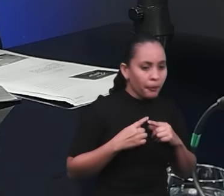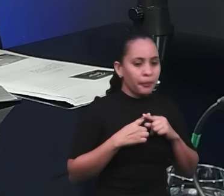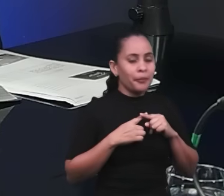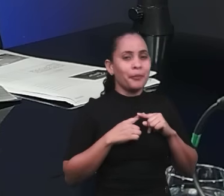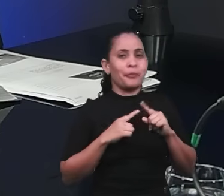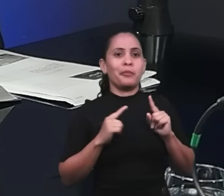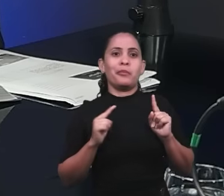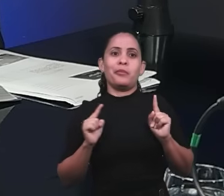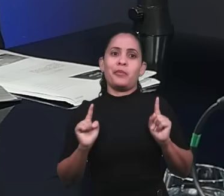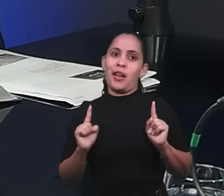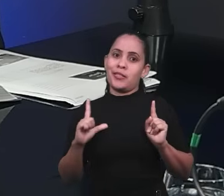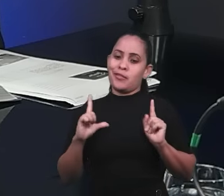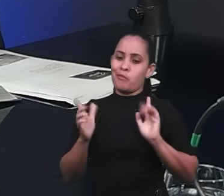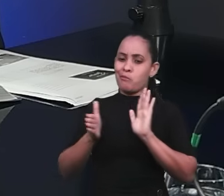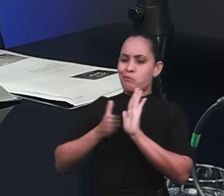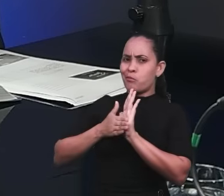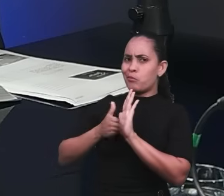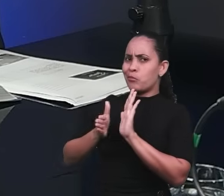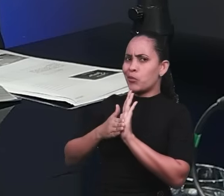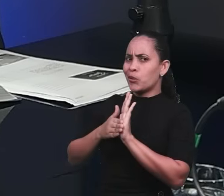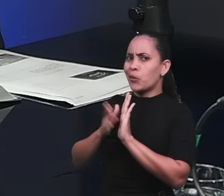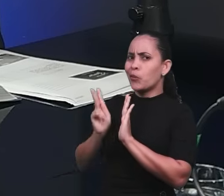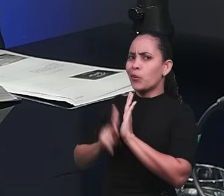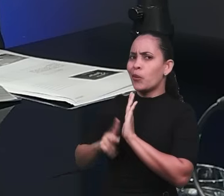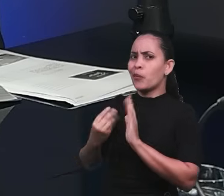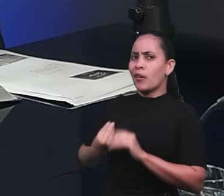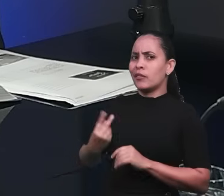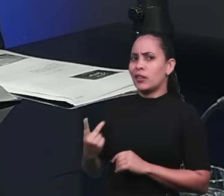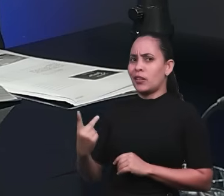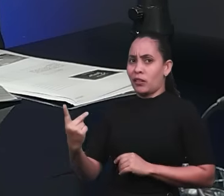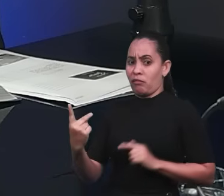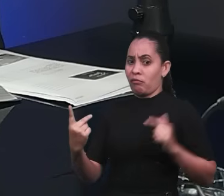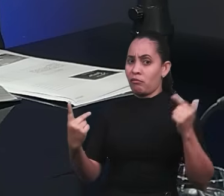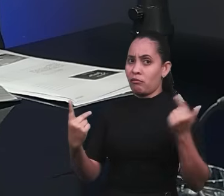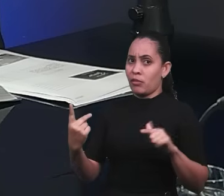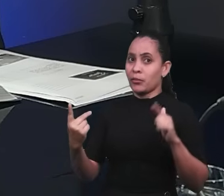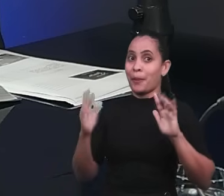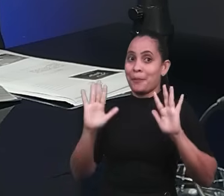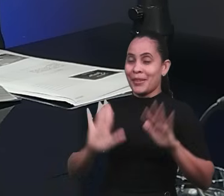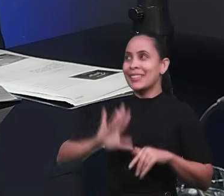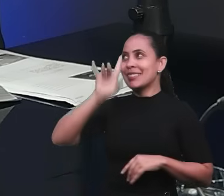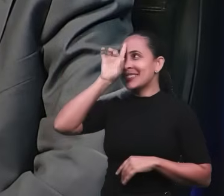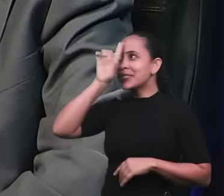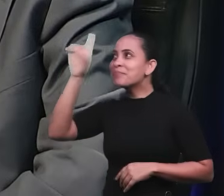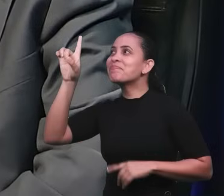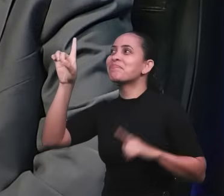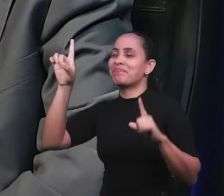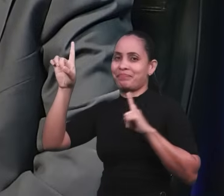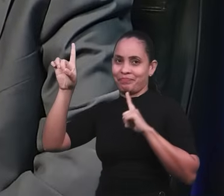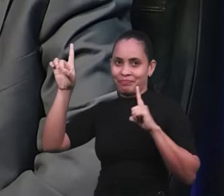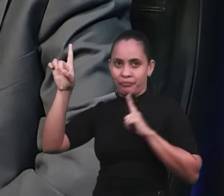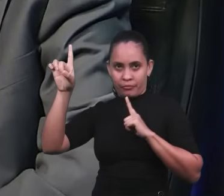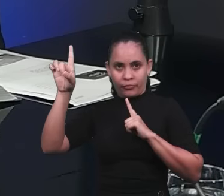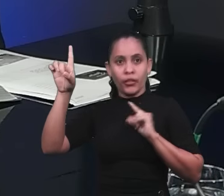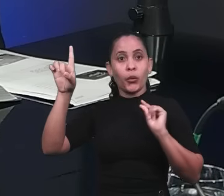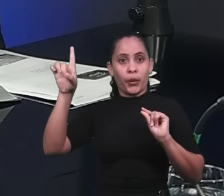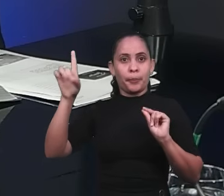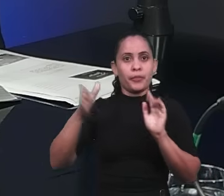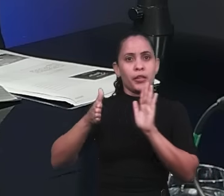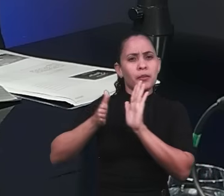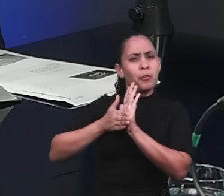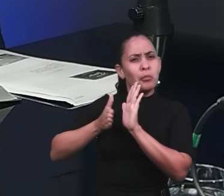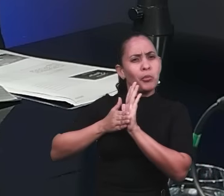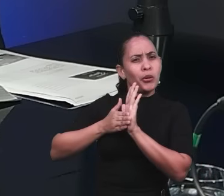homem não tem projeto, não tem plano para a vida eterna, mas Deus tem. Glória a Deus. E este